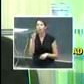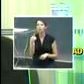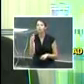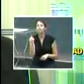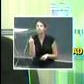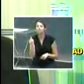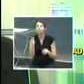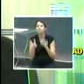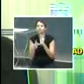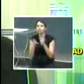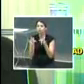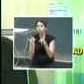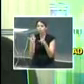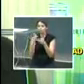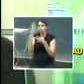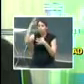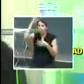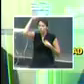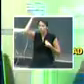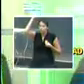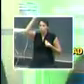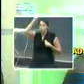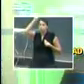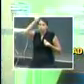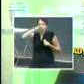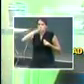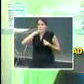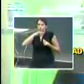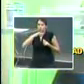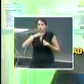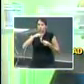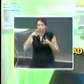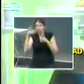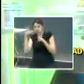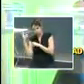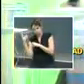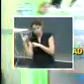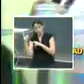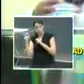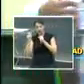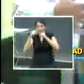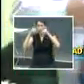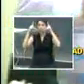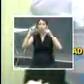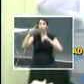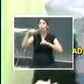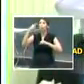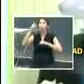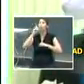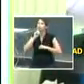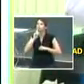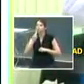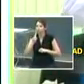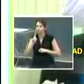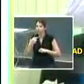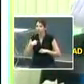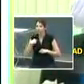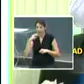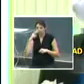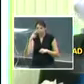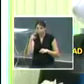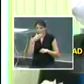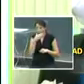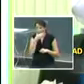tomou e me arrebatou. Eu acordei no outro dia às 8 horas da manhã. Eu vi quando o ser de branco veio e abriu a minha camisa assim. Não era uma camisa de